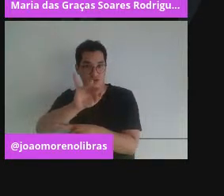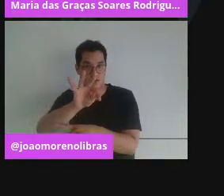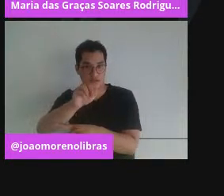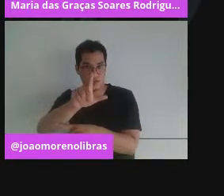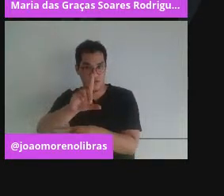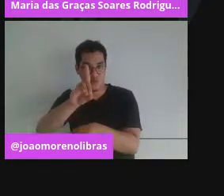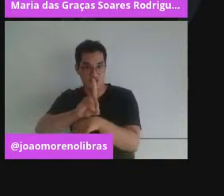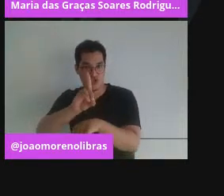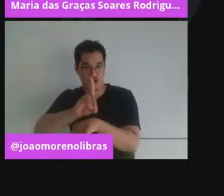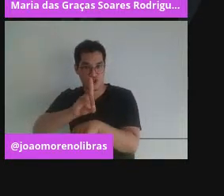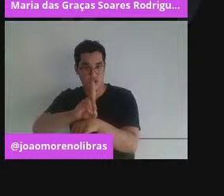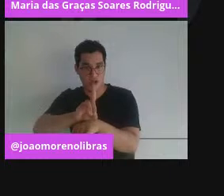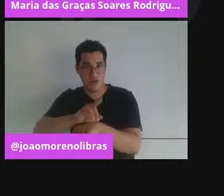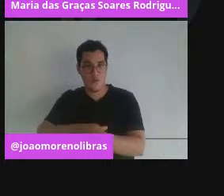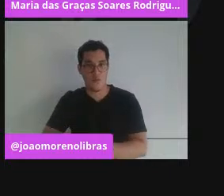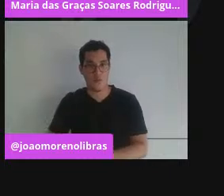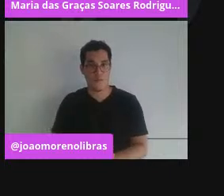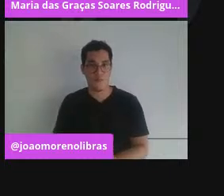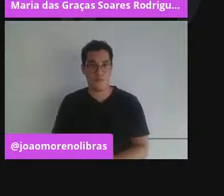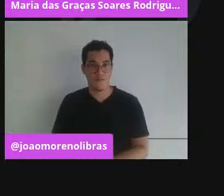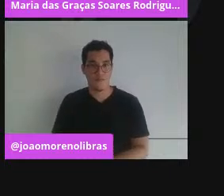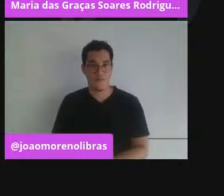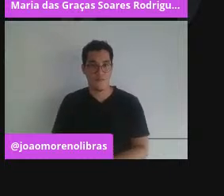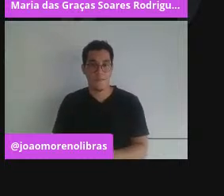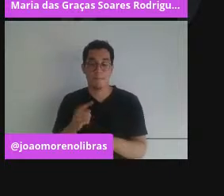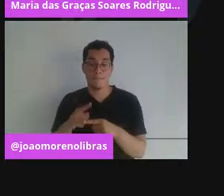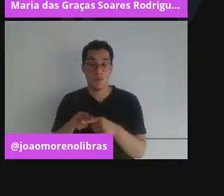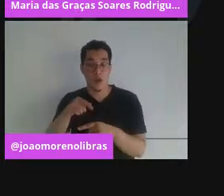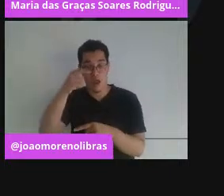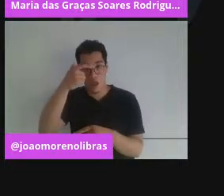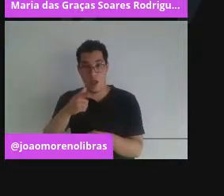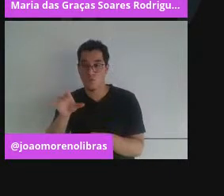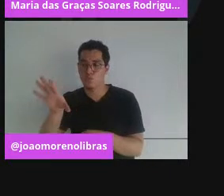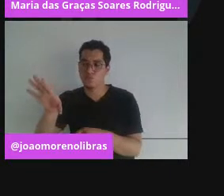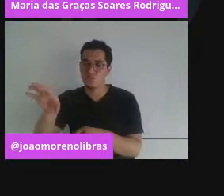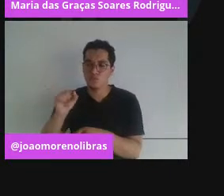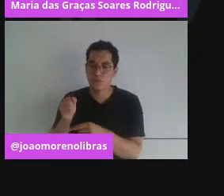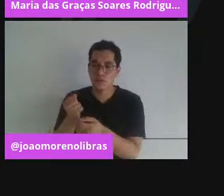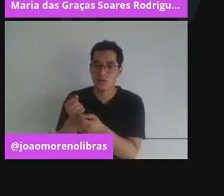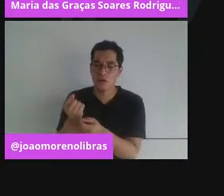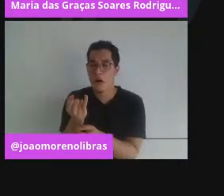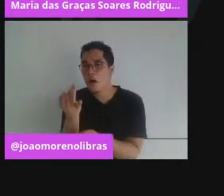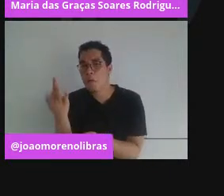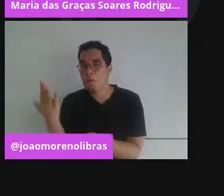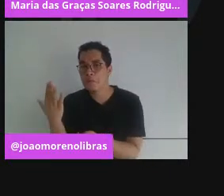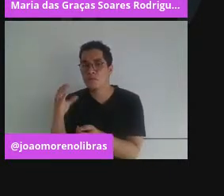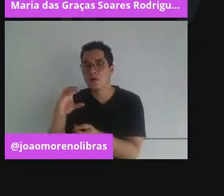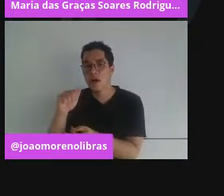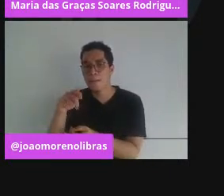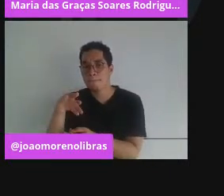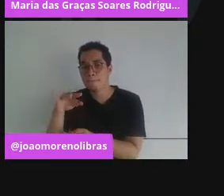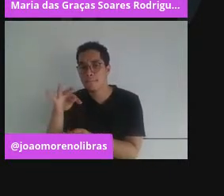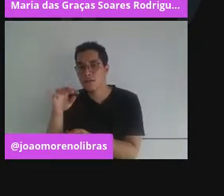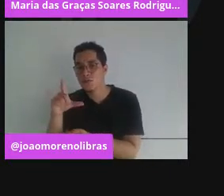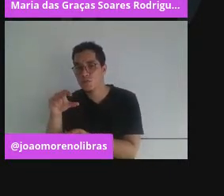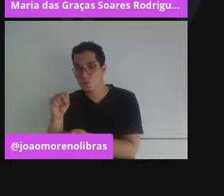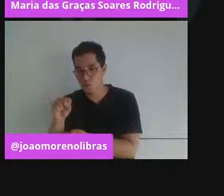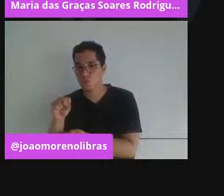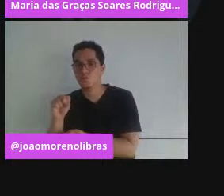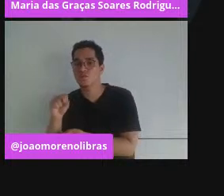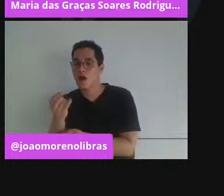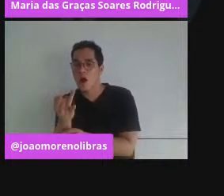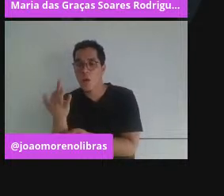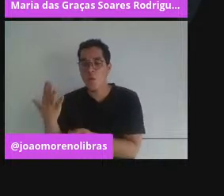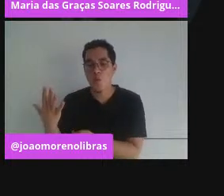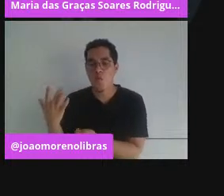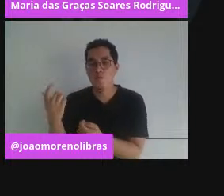capítulos alguns, porque depois eu vou explicitar que nem todos têm sessão de conclusão explícita. A gente infere, porque a